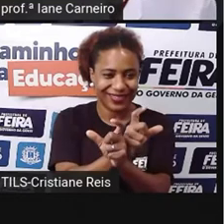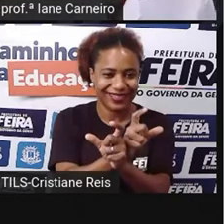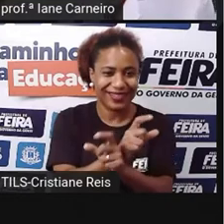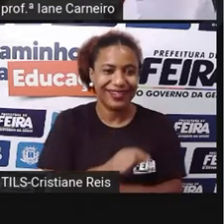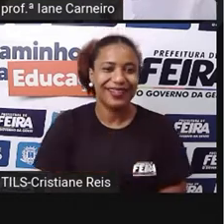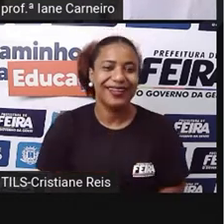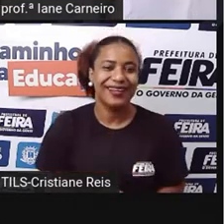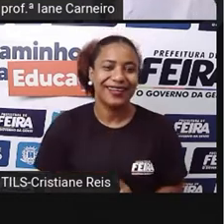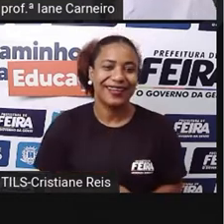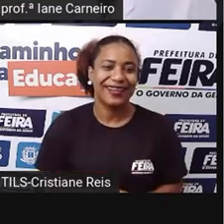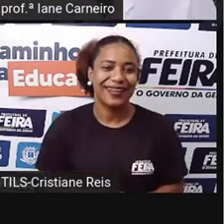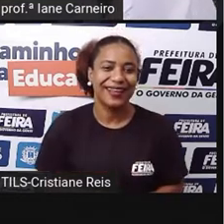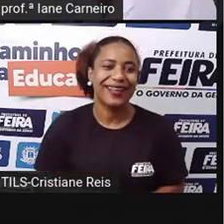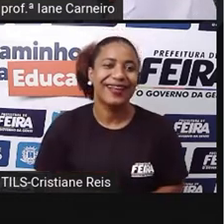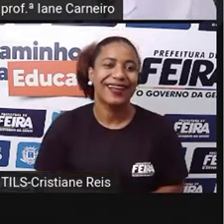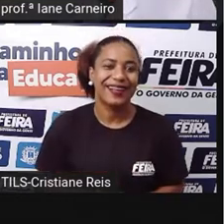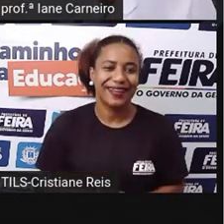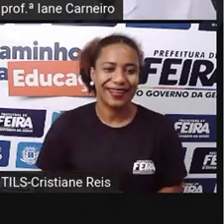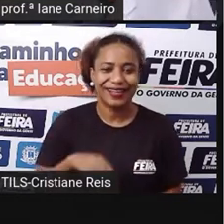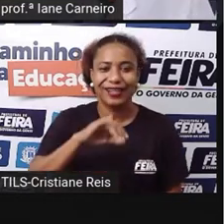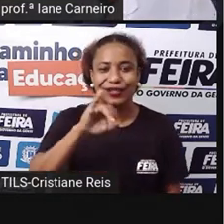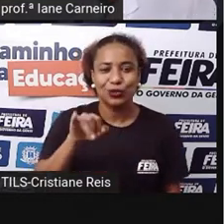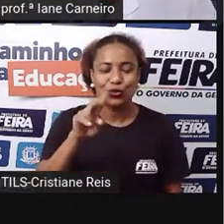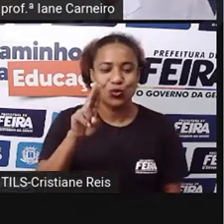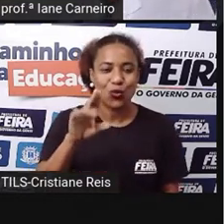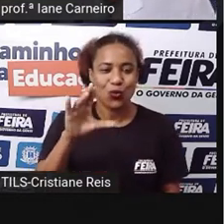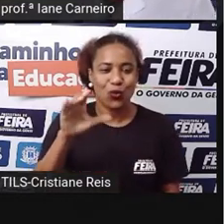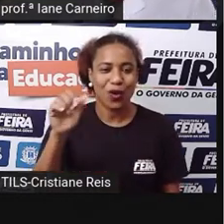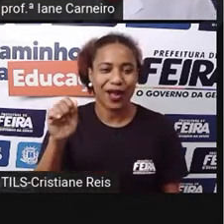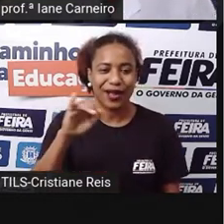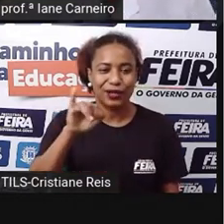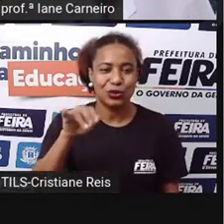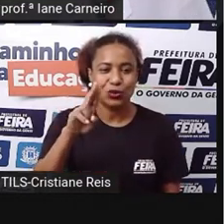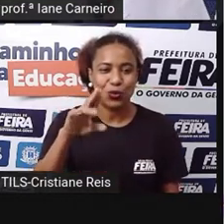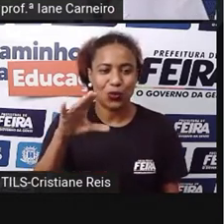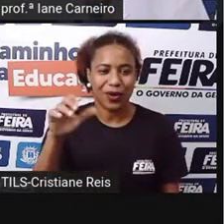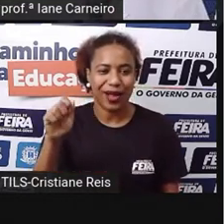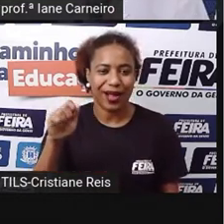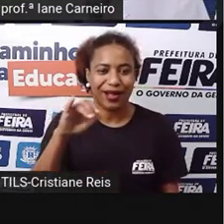aí várias vezes a palavra Juca para ver qual é a nova que vai formar.